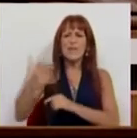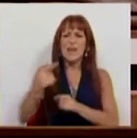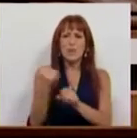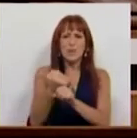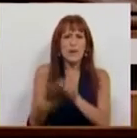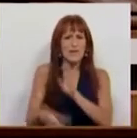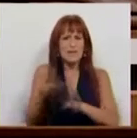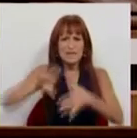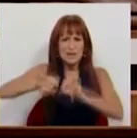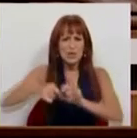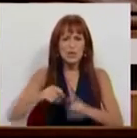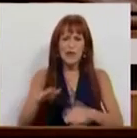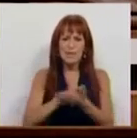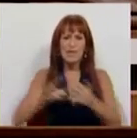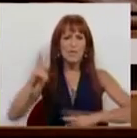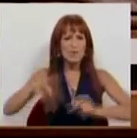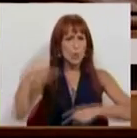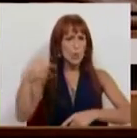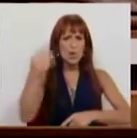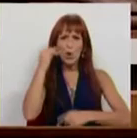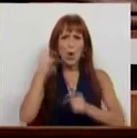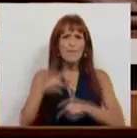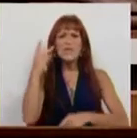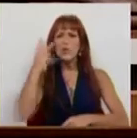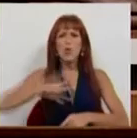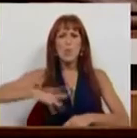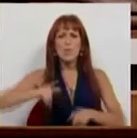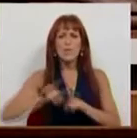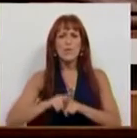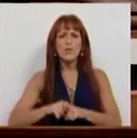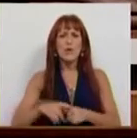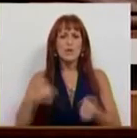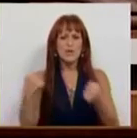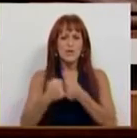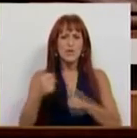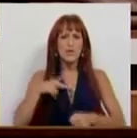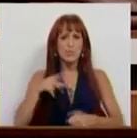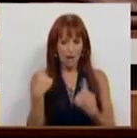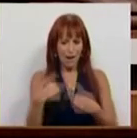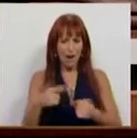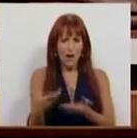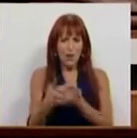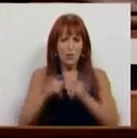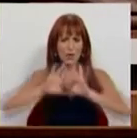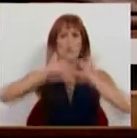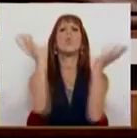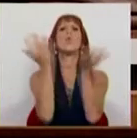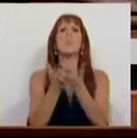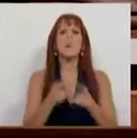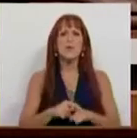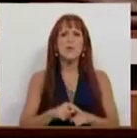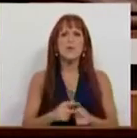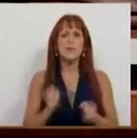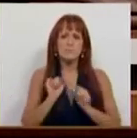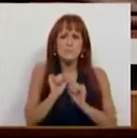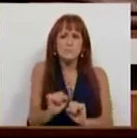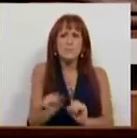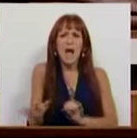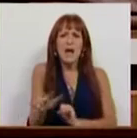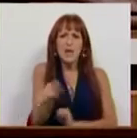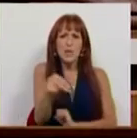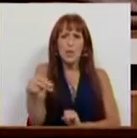trabalho e da base fiscal como única forma de sobreviver aos desafios que o país enfrenta na economia global e na pertença à